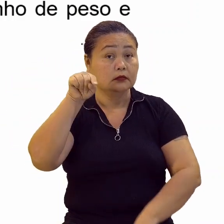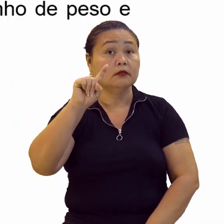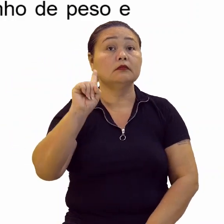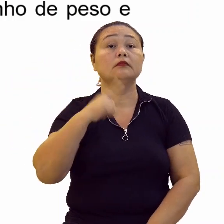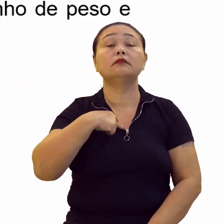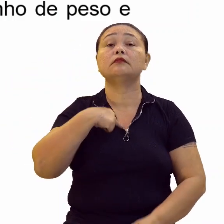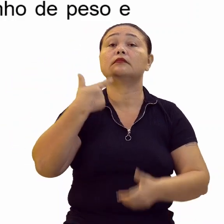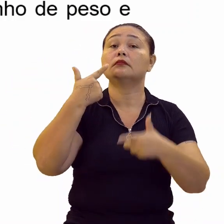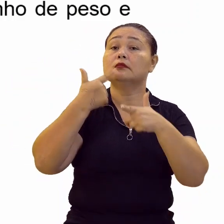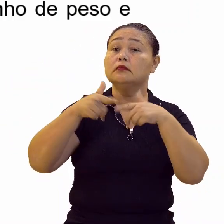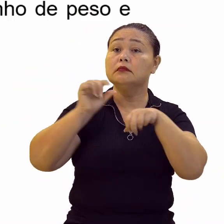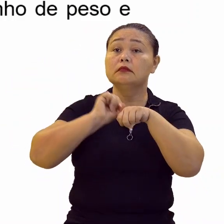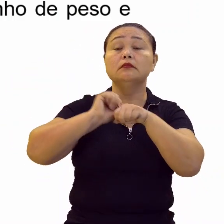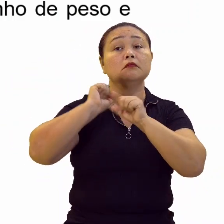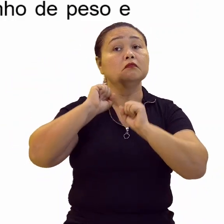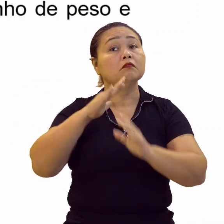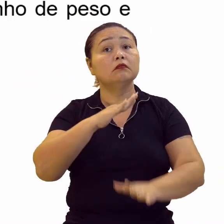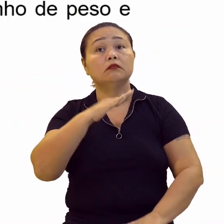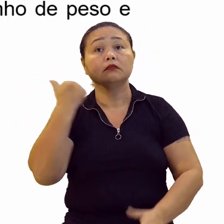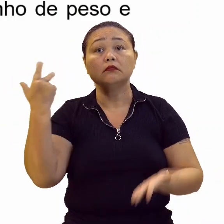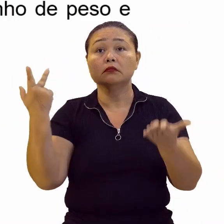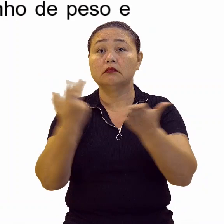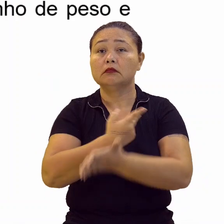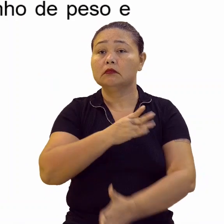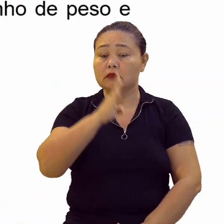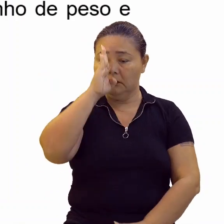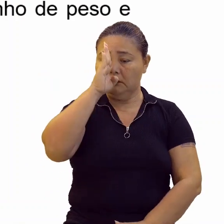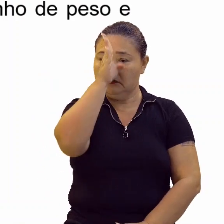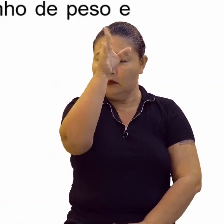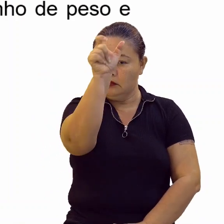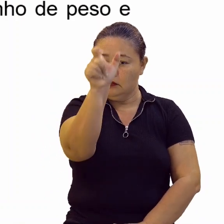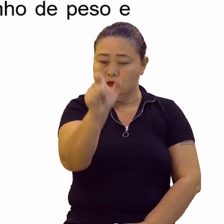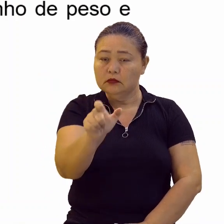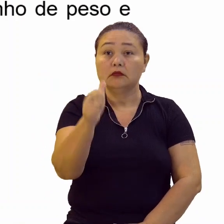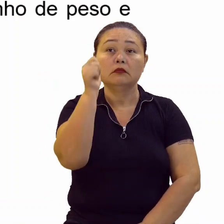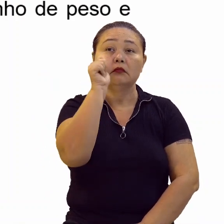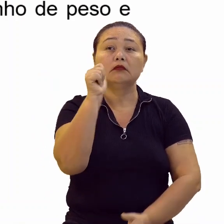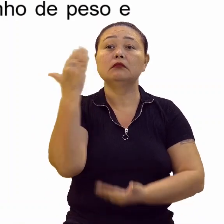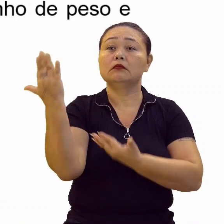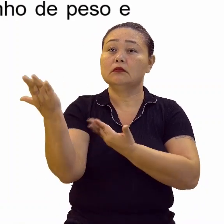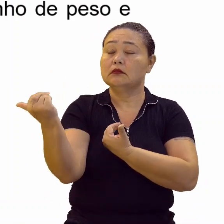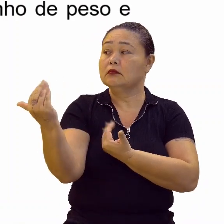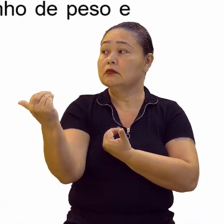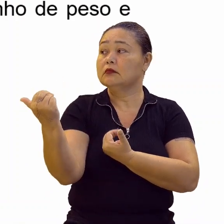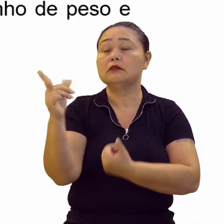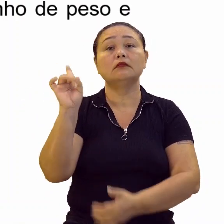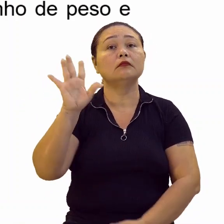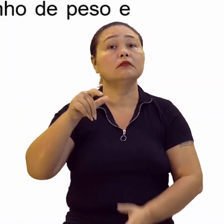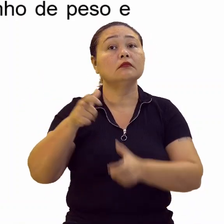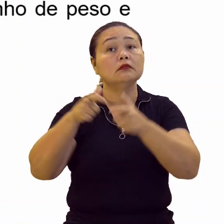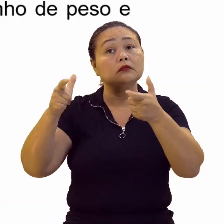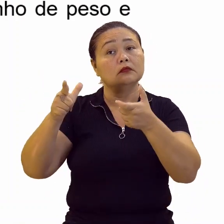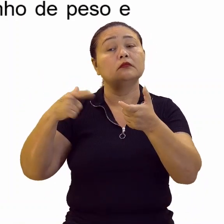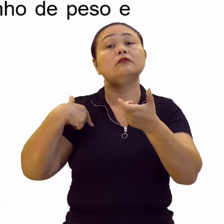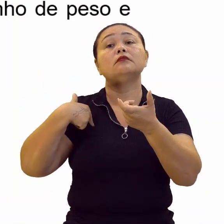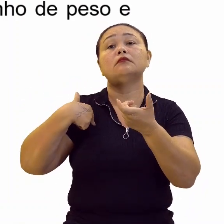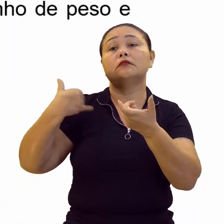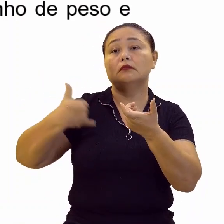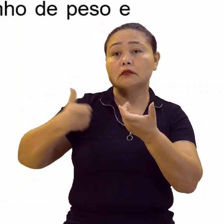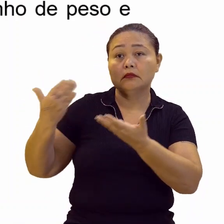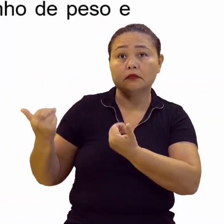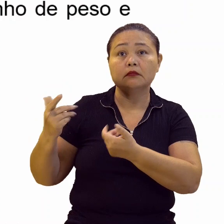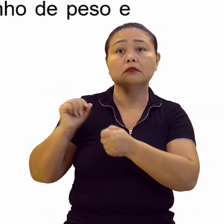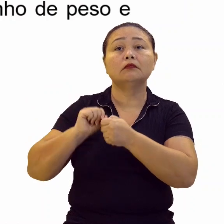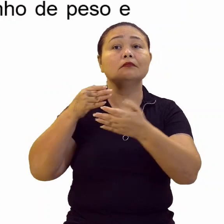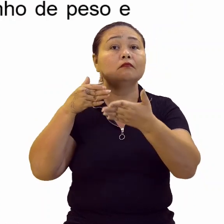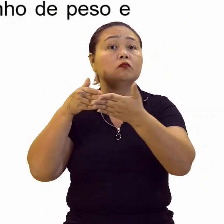distúrbio que pode matar e que ocorre principalmente em mulheres jovens, geralmente na adolescência, causa